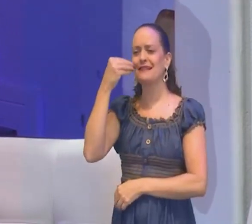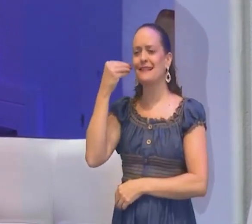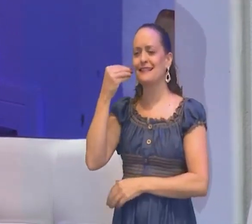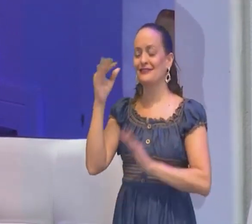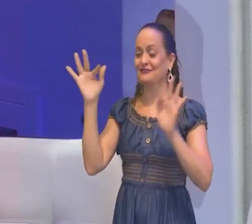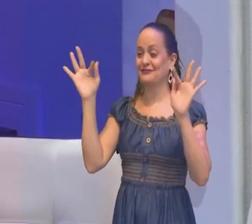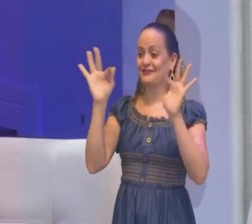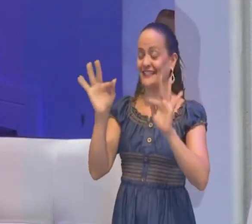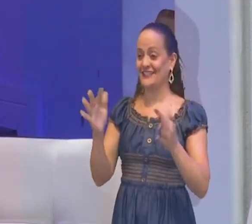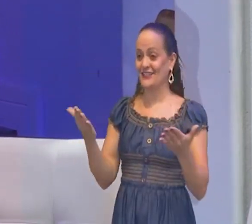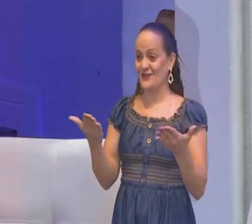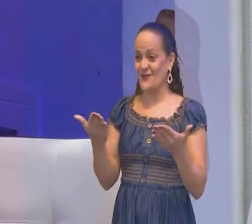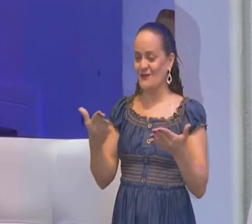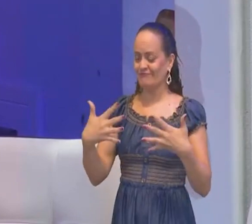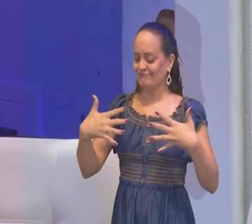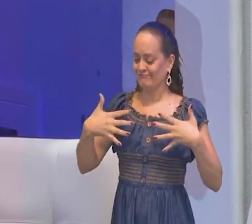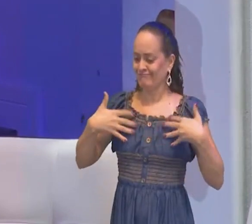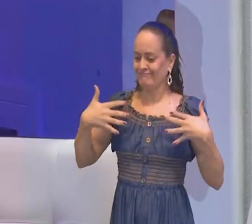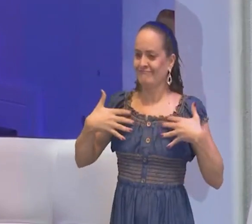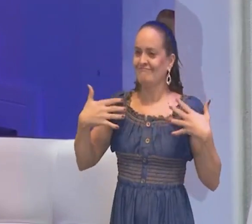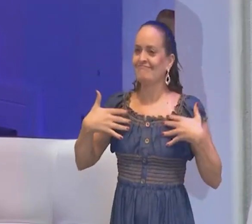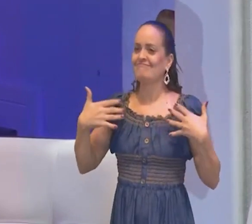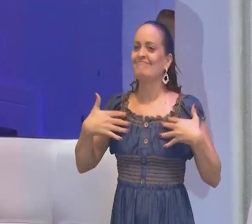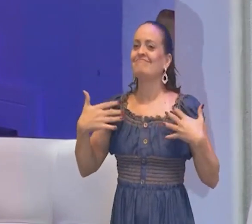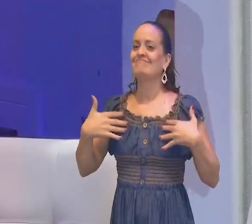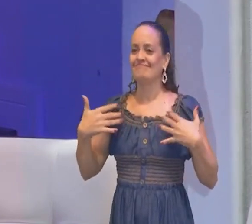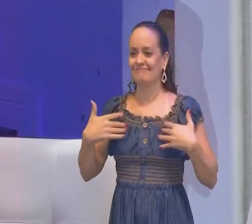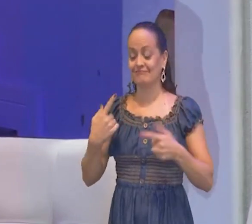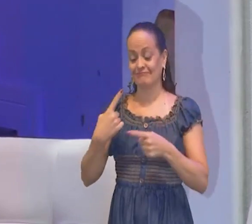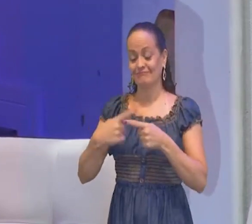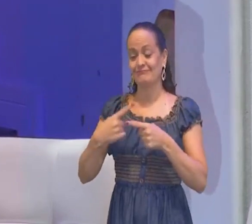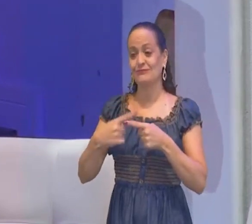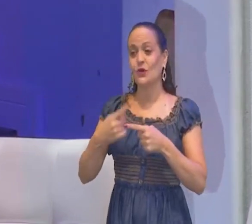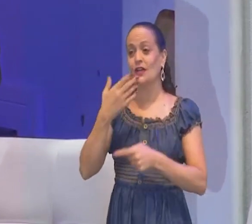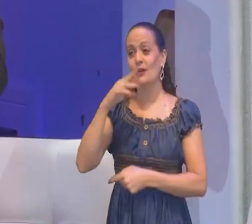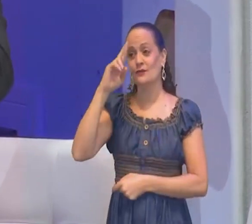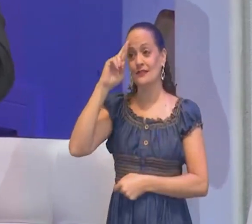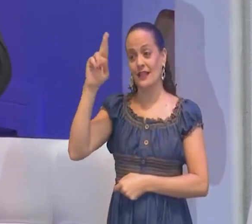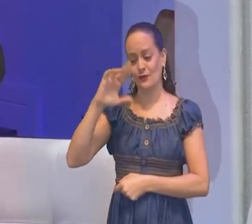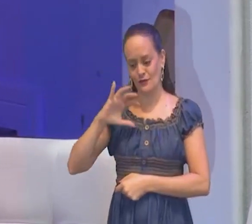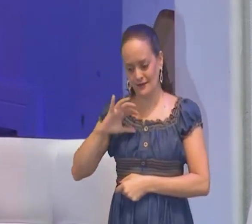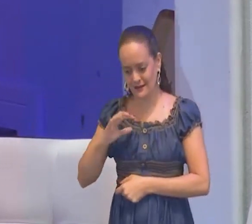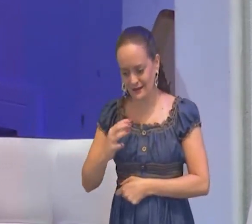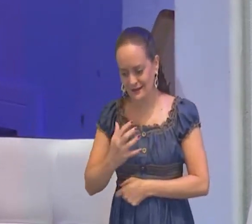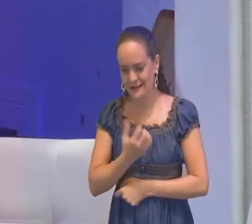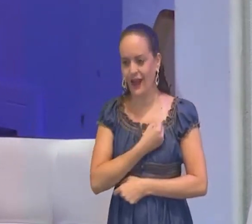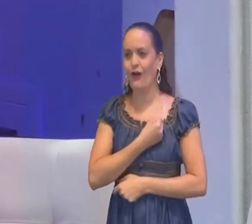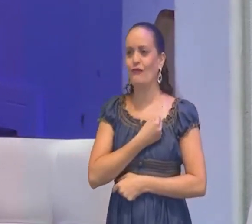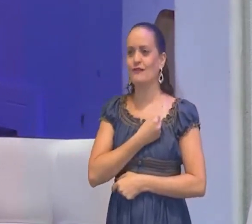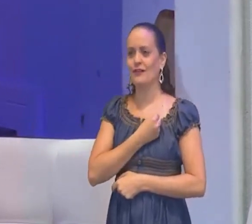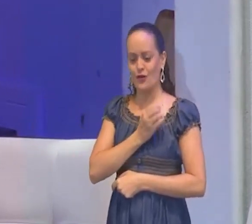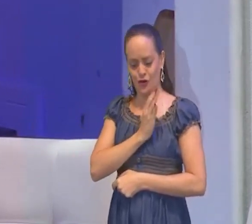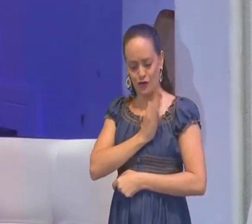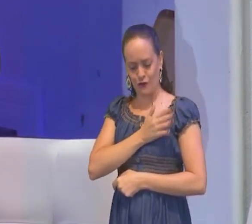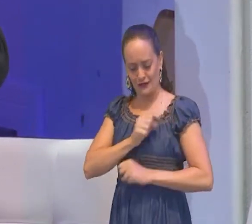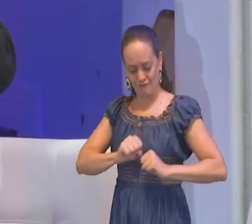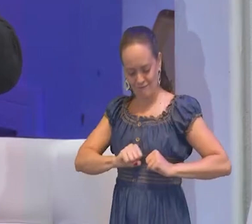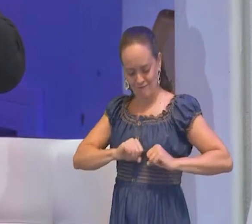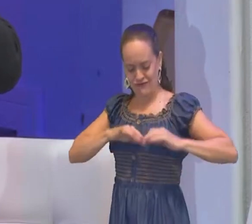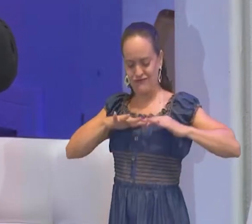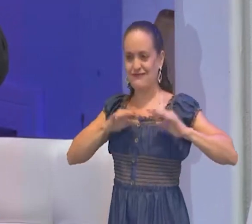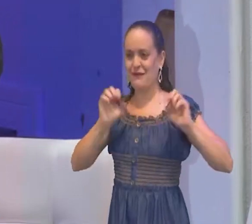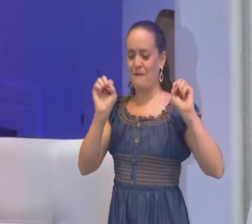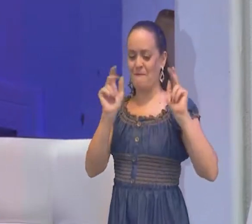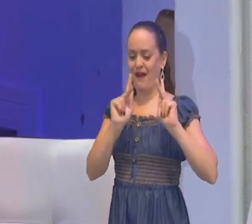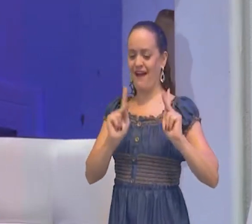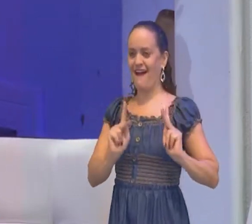manhã, que nos alegremos no Senhor, porque o Senhor salva, porque Jesus enche nosso coração de paz, porque o